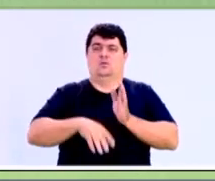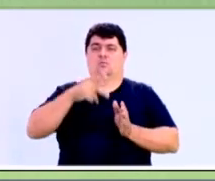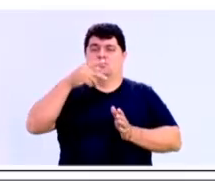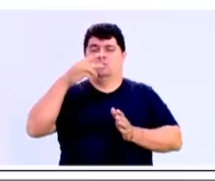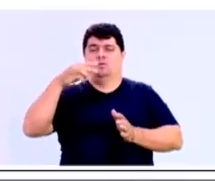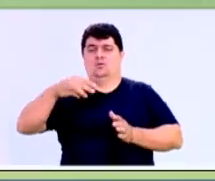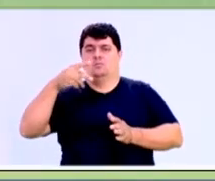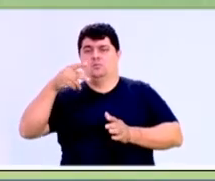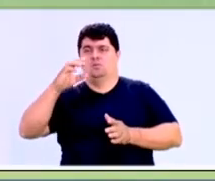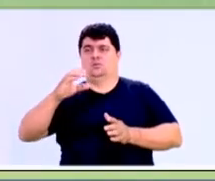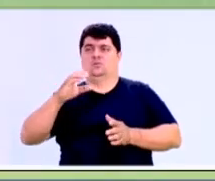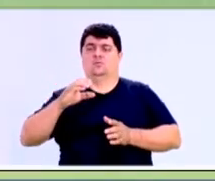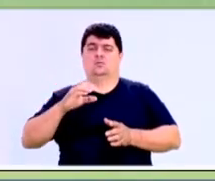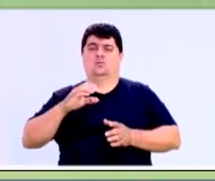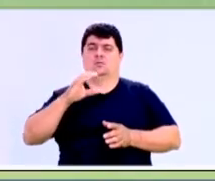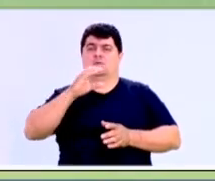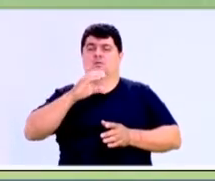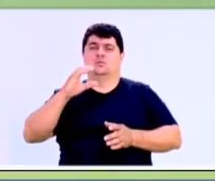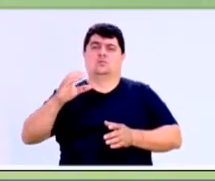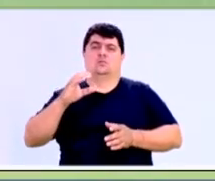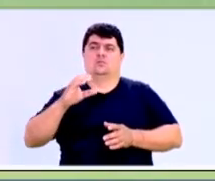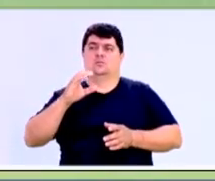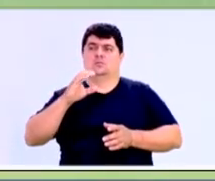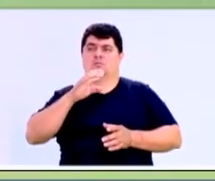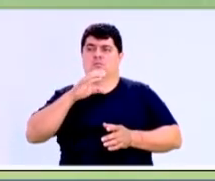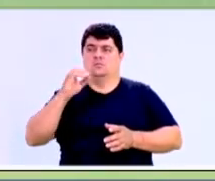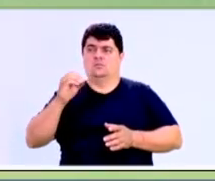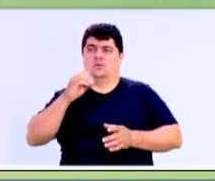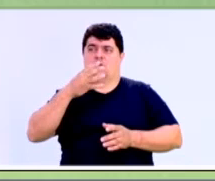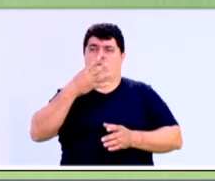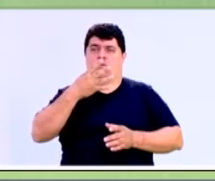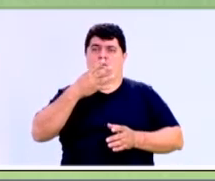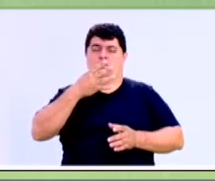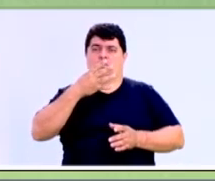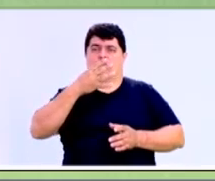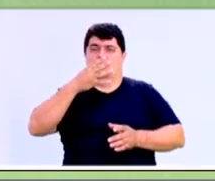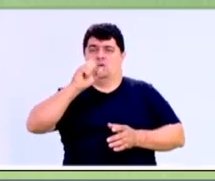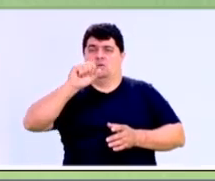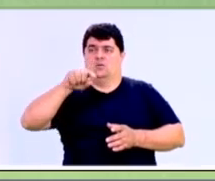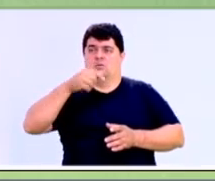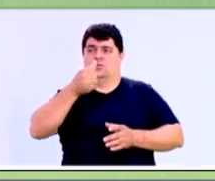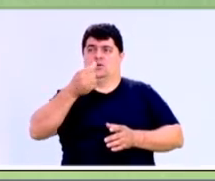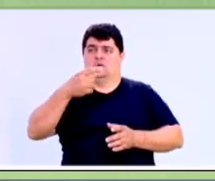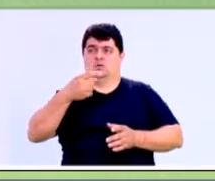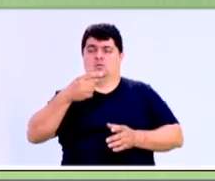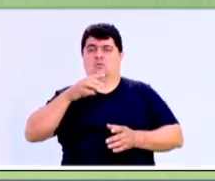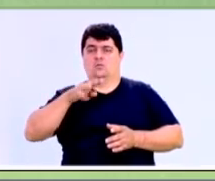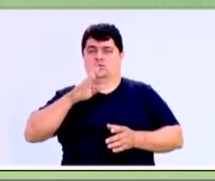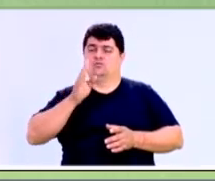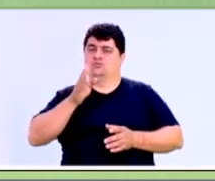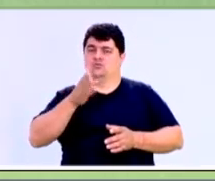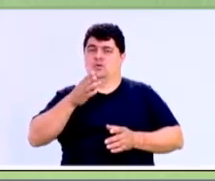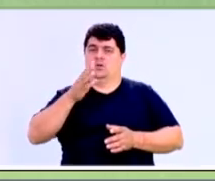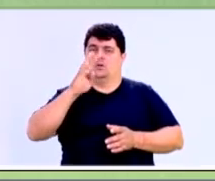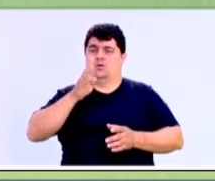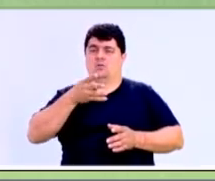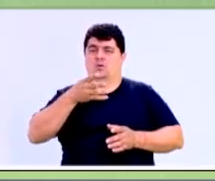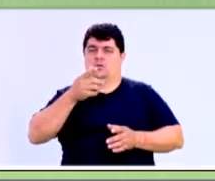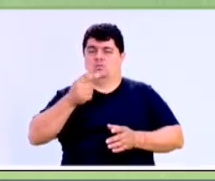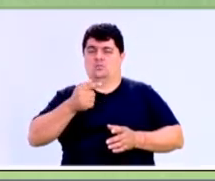de compras. Então meu ciclo operacional é quanto? 48,65. E o meu prazo médio de pagamento de compras, que eu já calculei nos slides